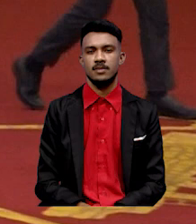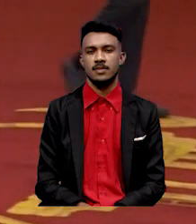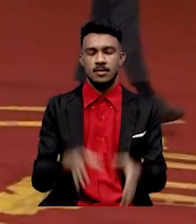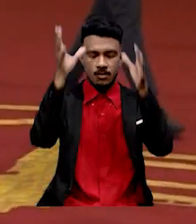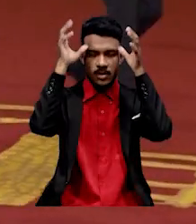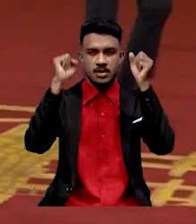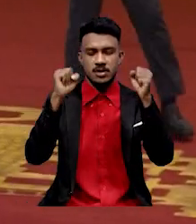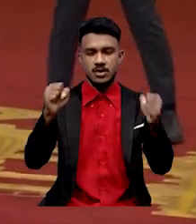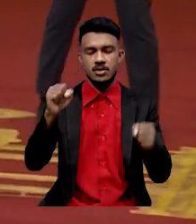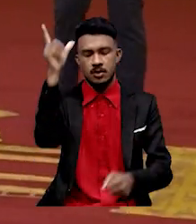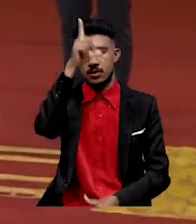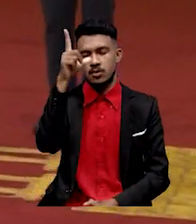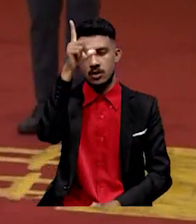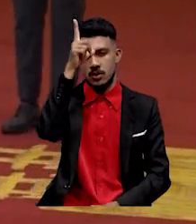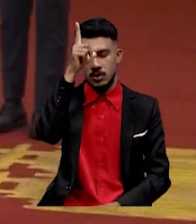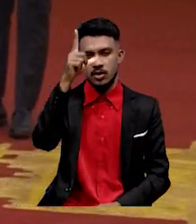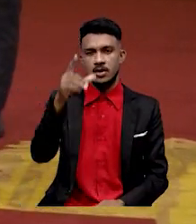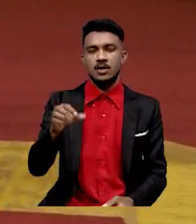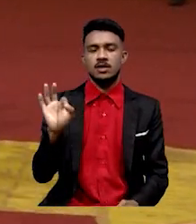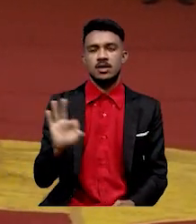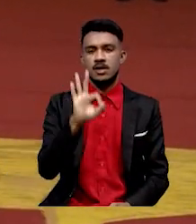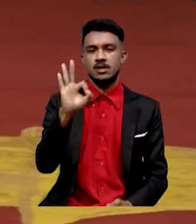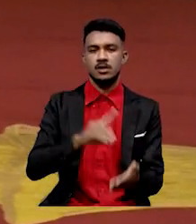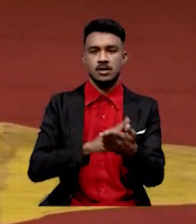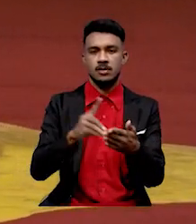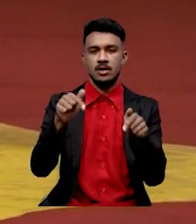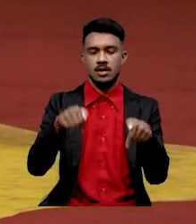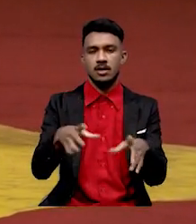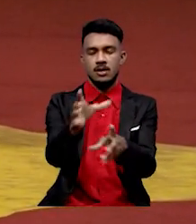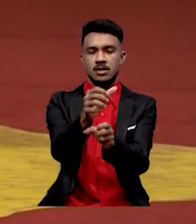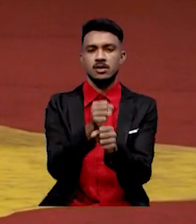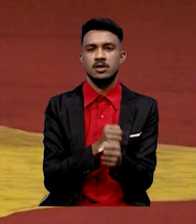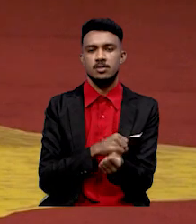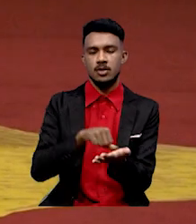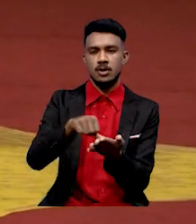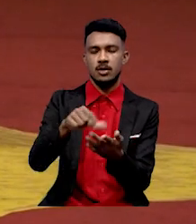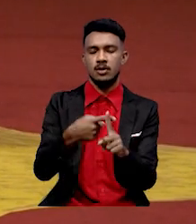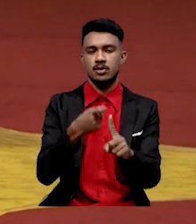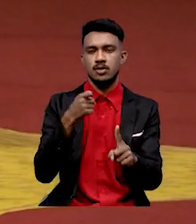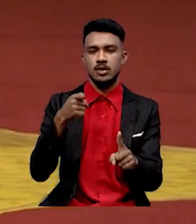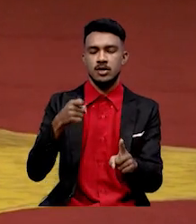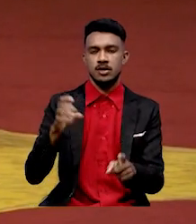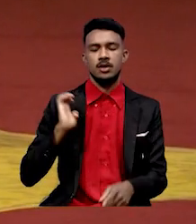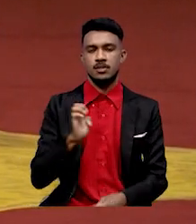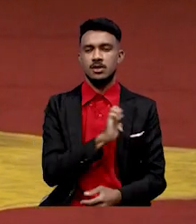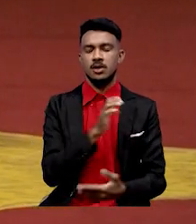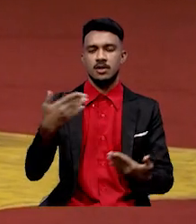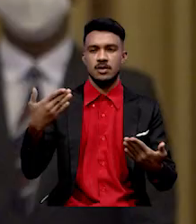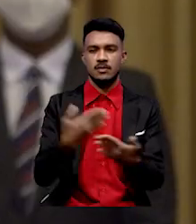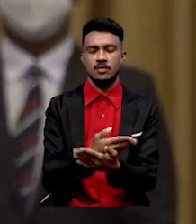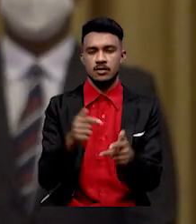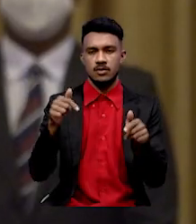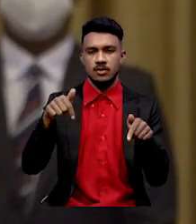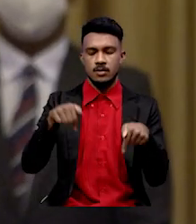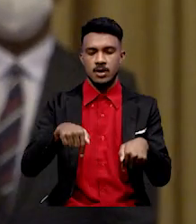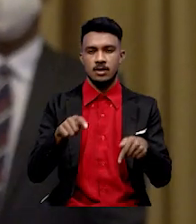Presidente da República Francisco Guterres Luolo sexta semana né, simo carta credencial hus embaixador FOUM Austrália mai Timor Leste, William